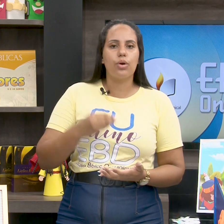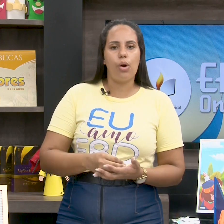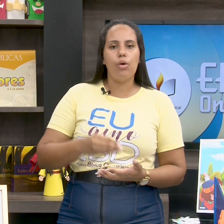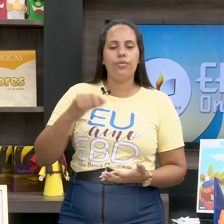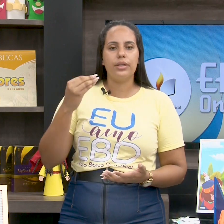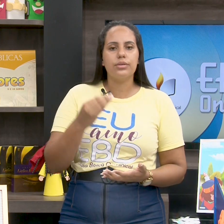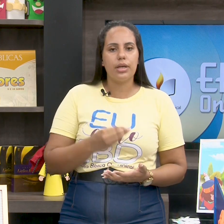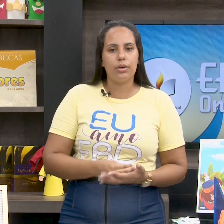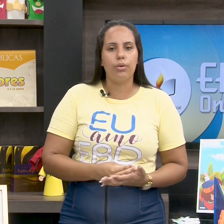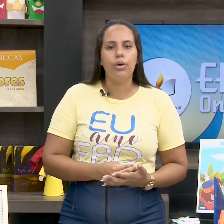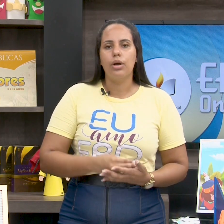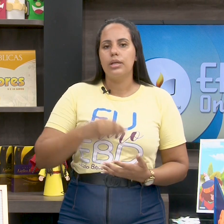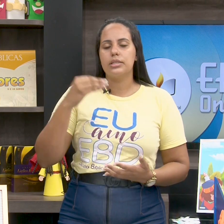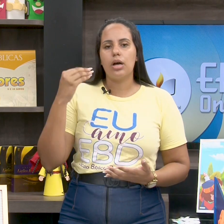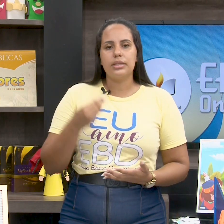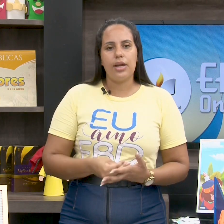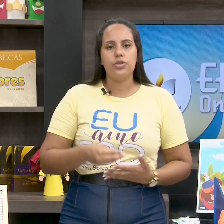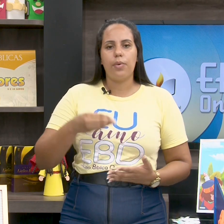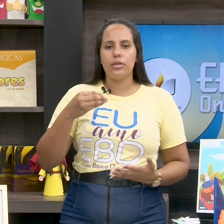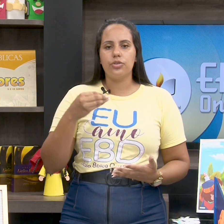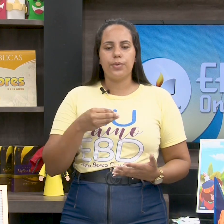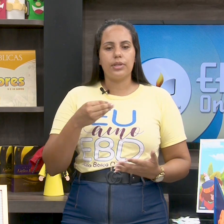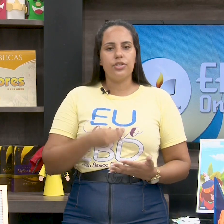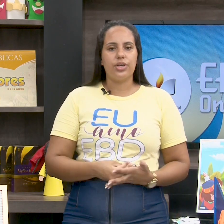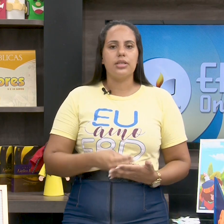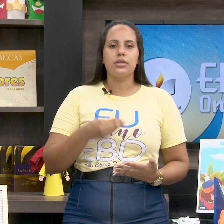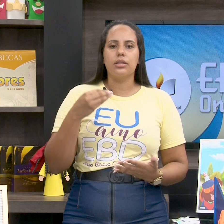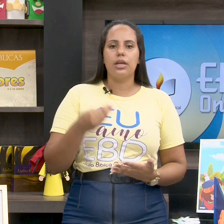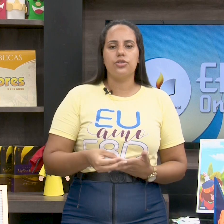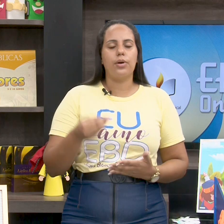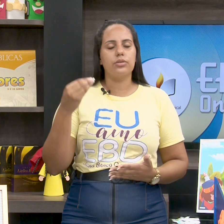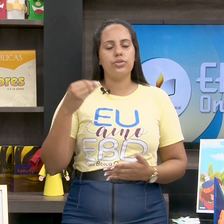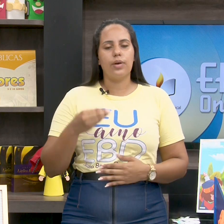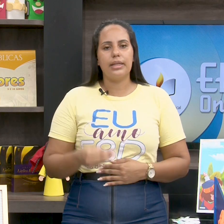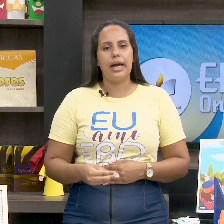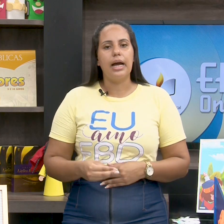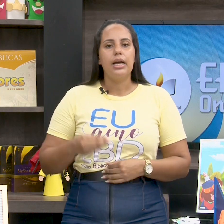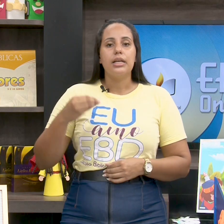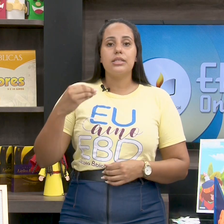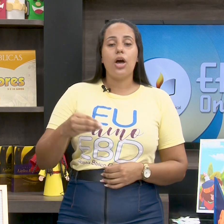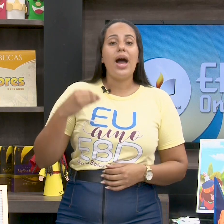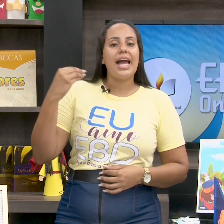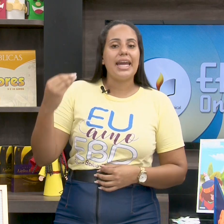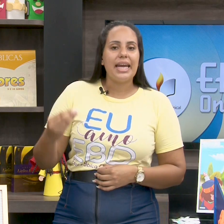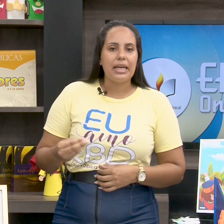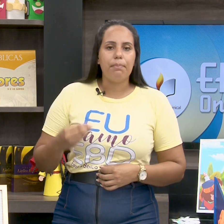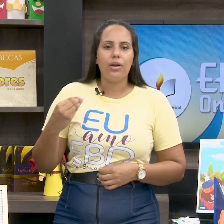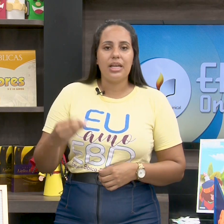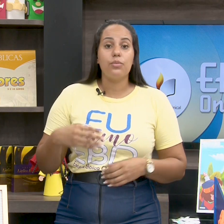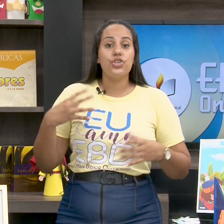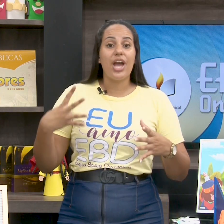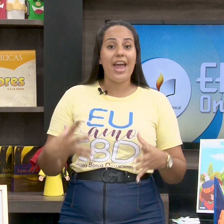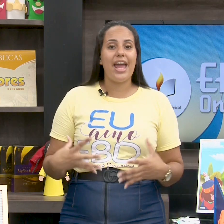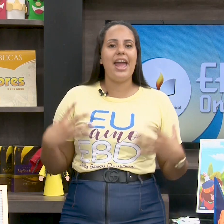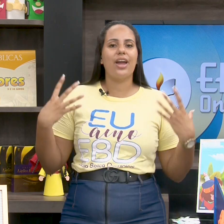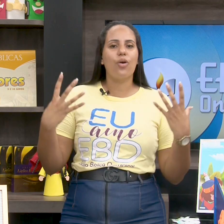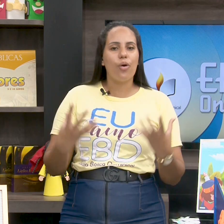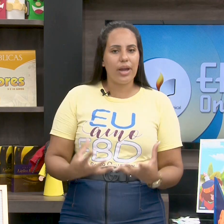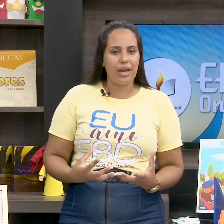nosso socorro vem do Senhor. Só Deus pode nos proteger, só Deus pode nos guardar, só a Ele